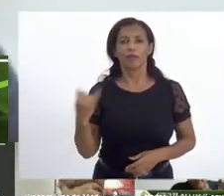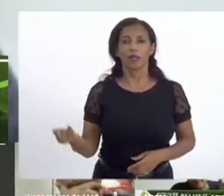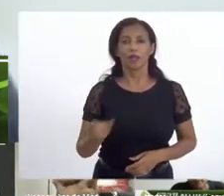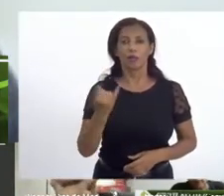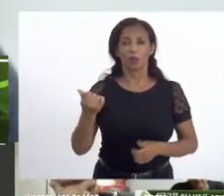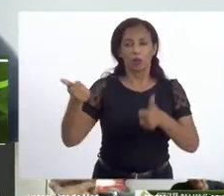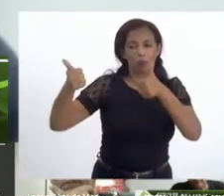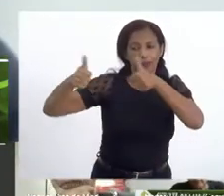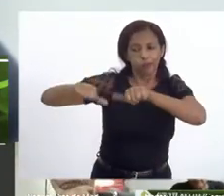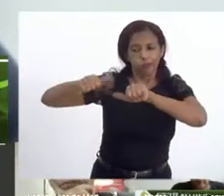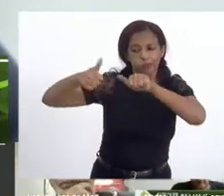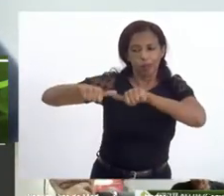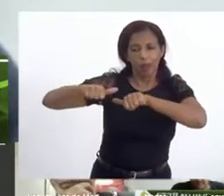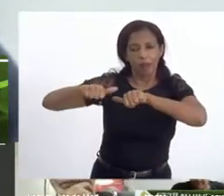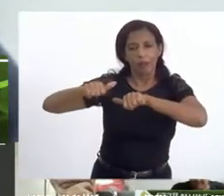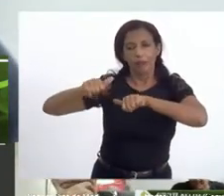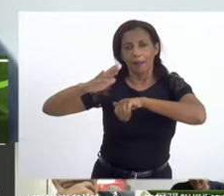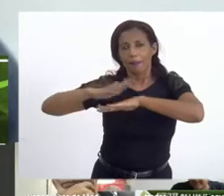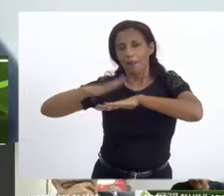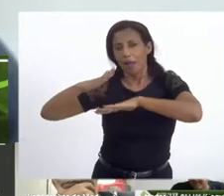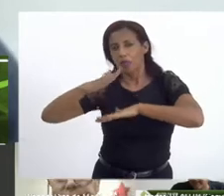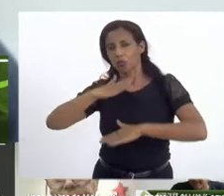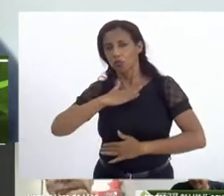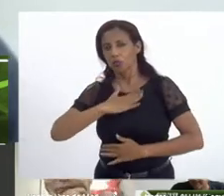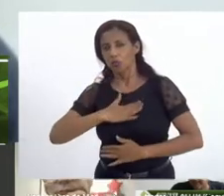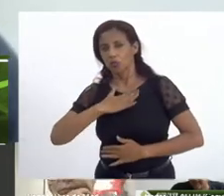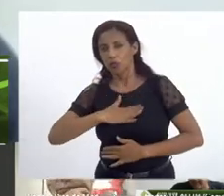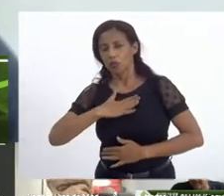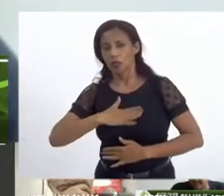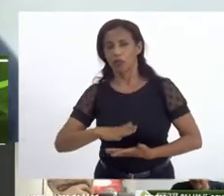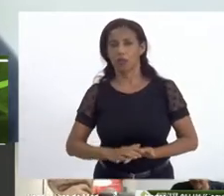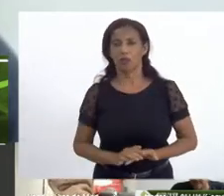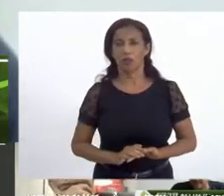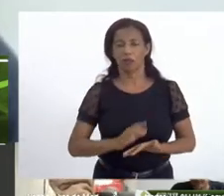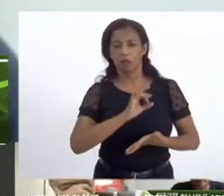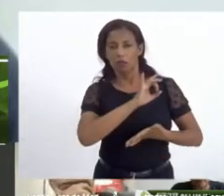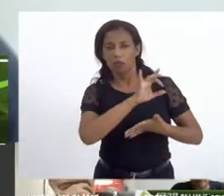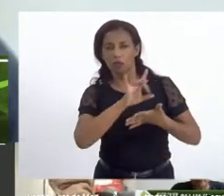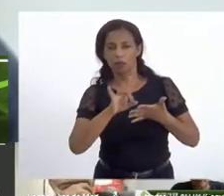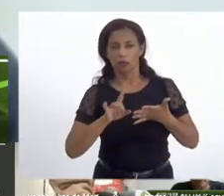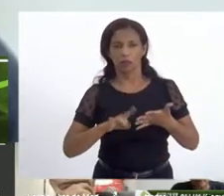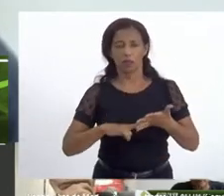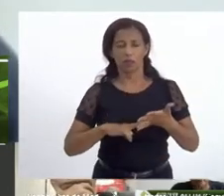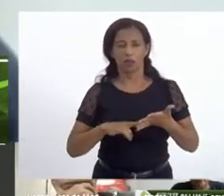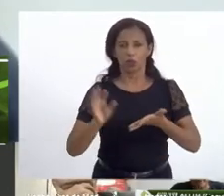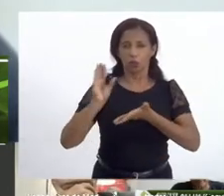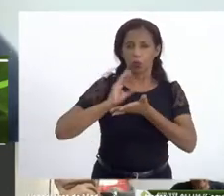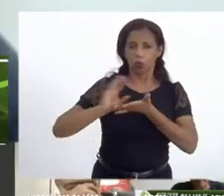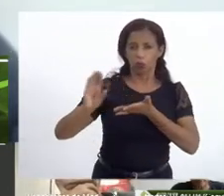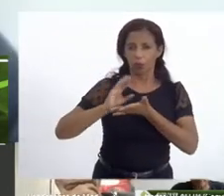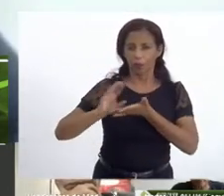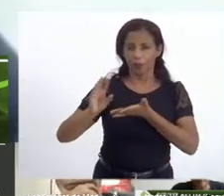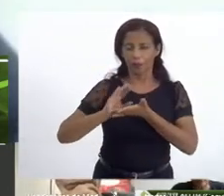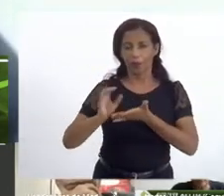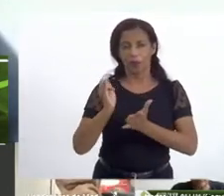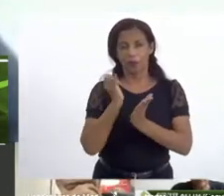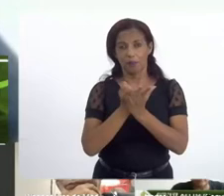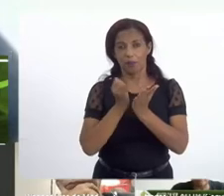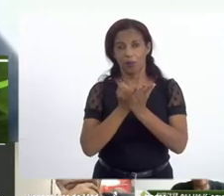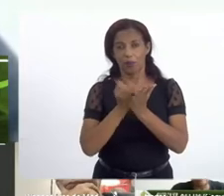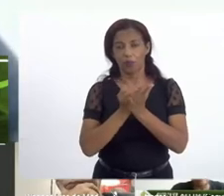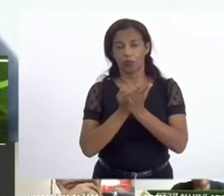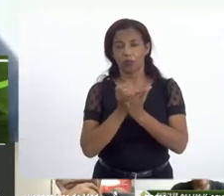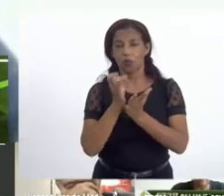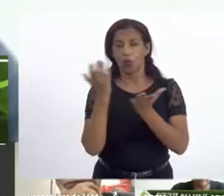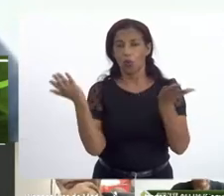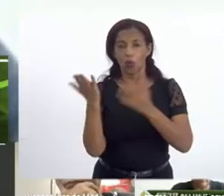analisar um pouquinho mais com calma essa questão do benefício do ICMS, porque hoje só está